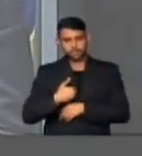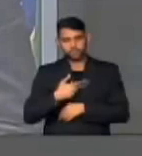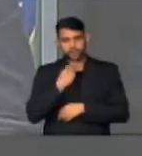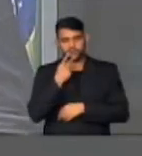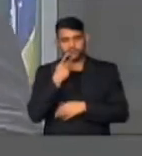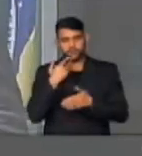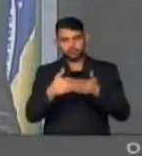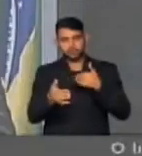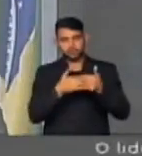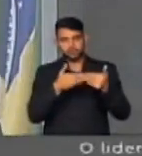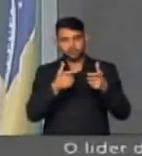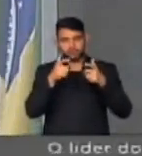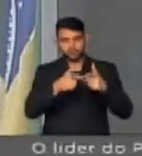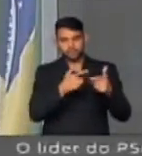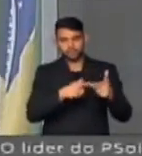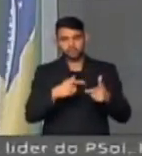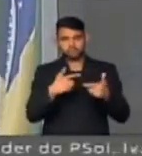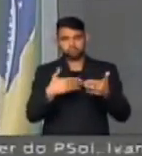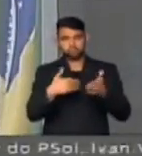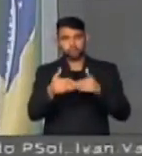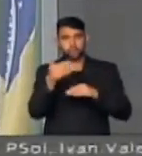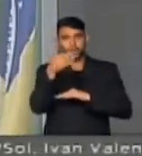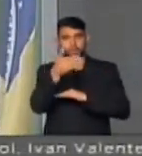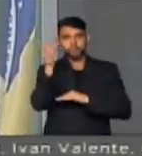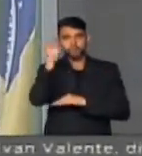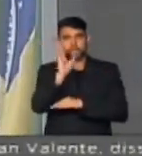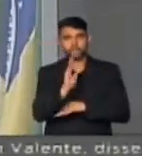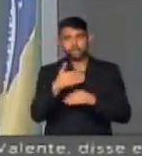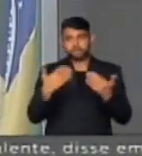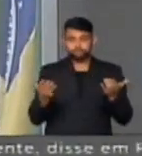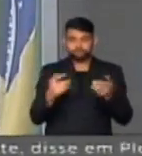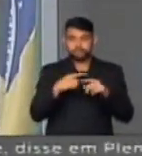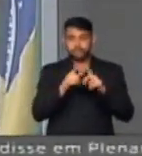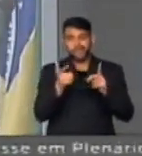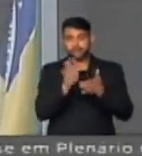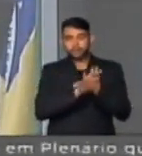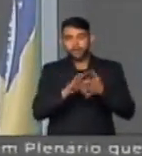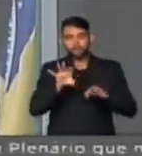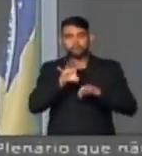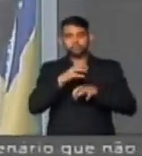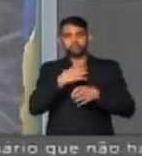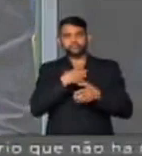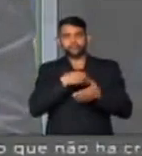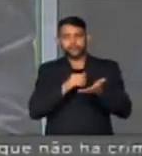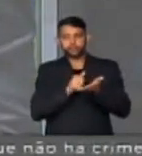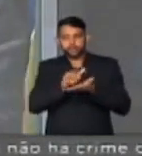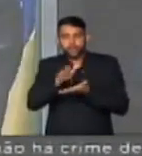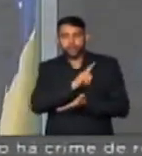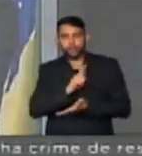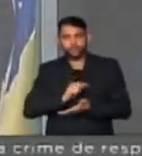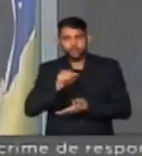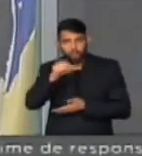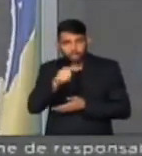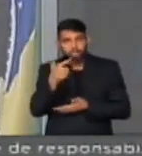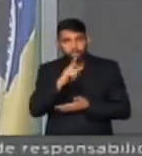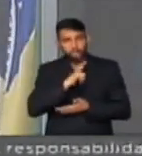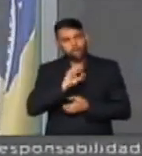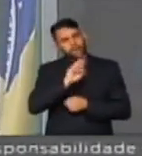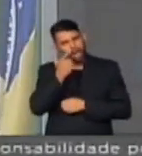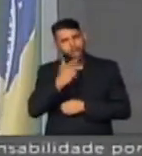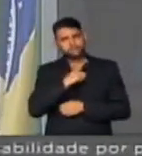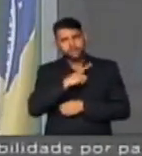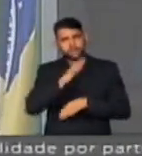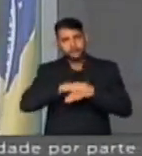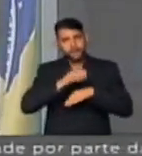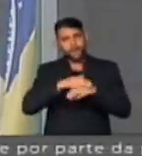canto qualquer de um hotel de Brasília. Mas não há motivo para tirar esse governo daí? Claro que sim,